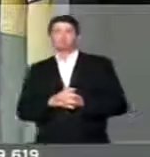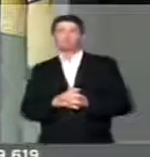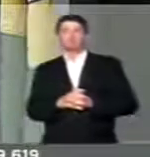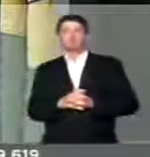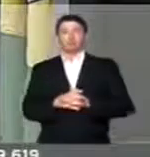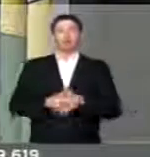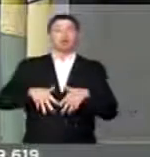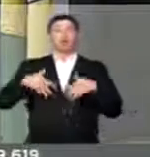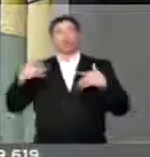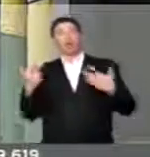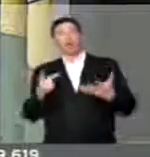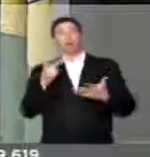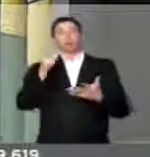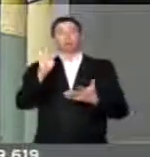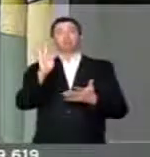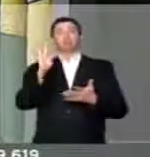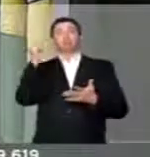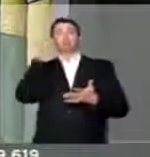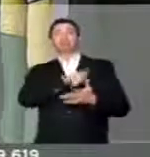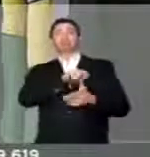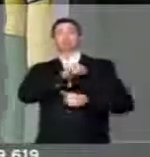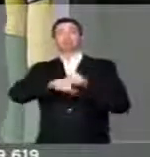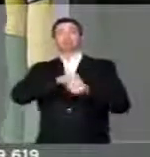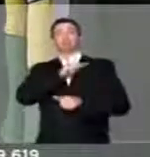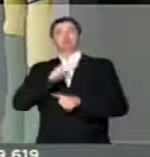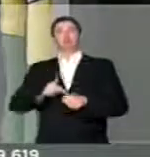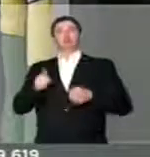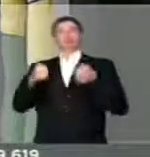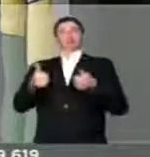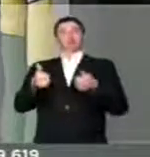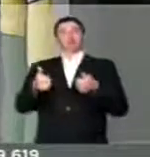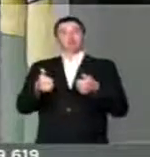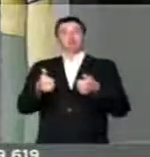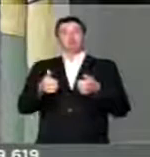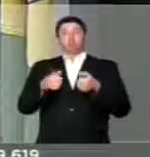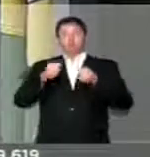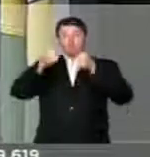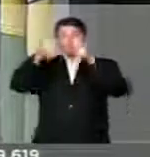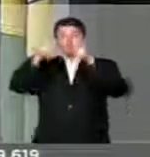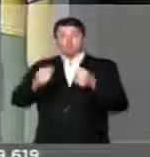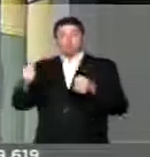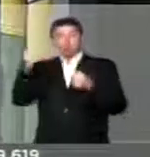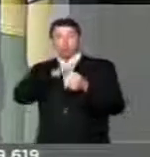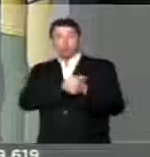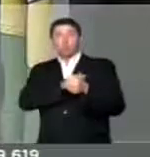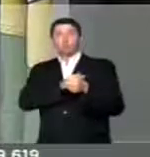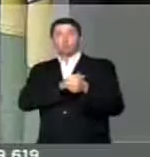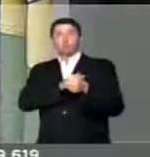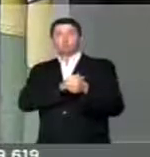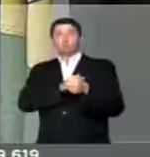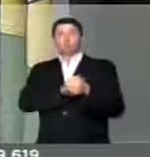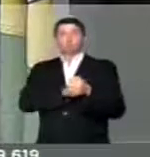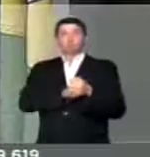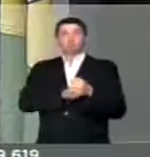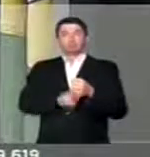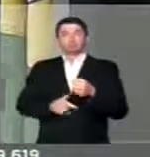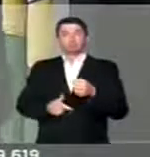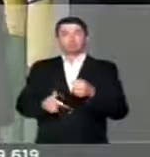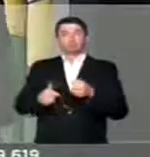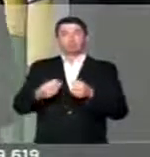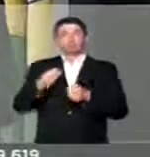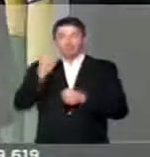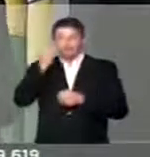E o PT chegou ao poder. Mas ao chegar ao poder e ao provar